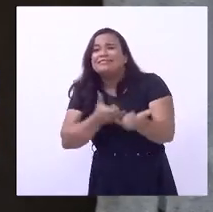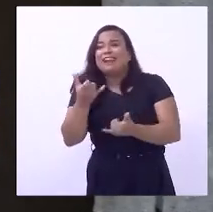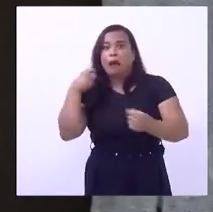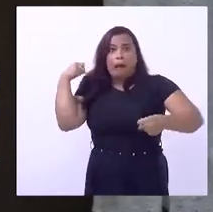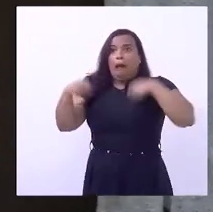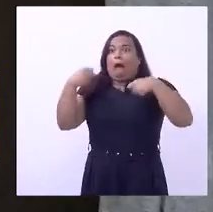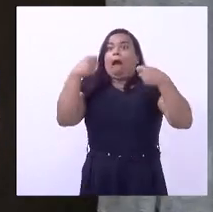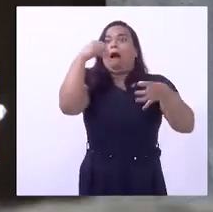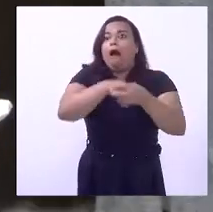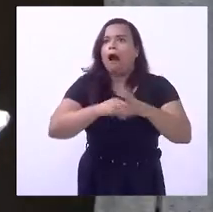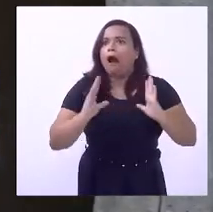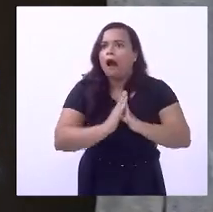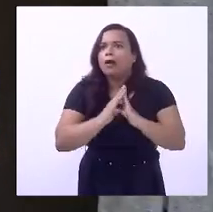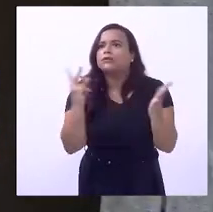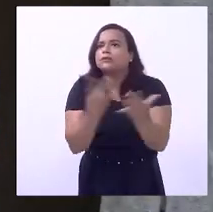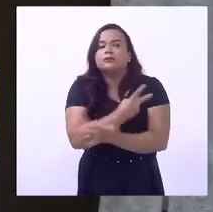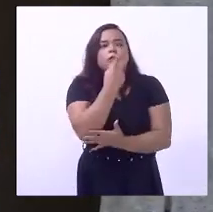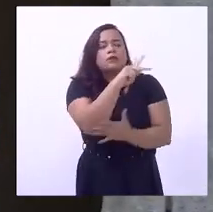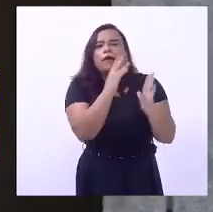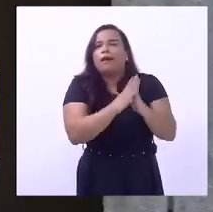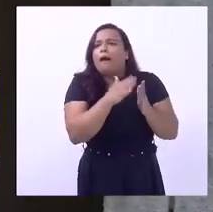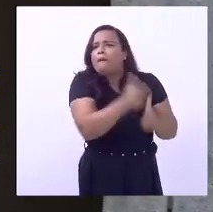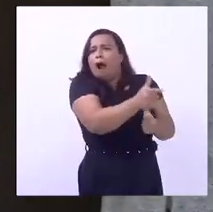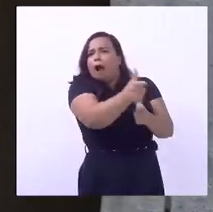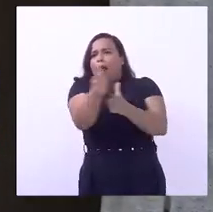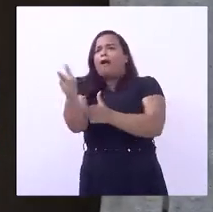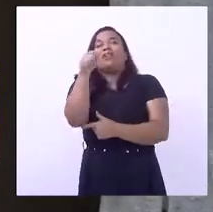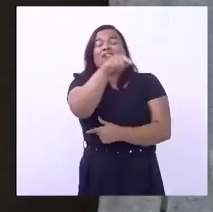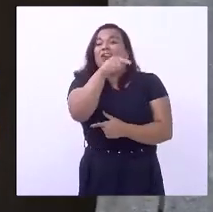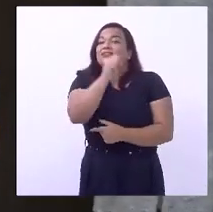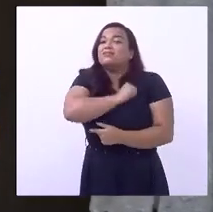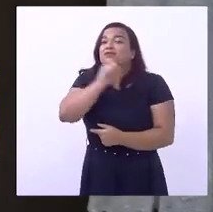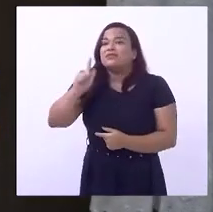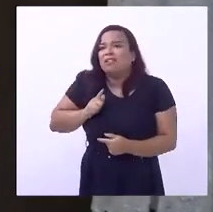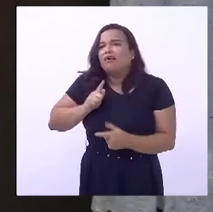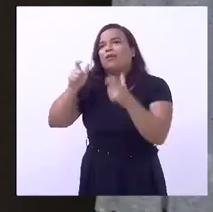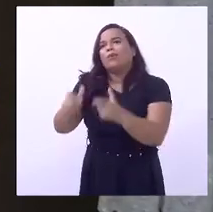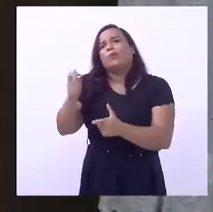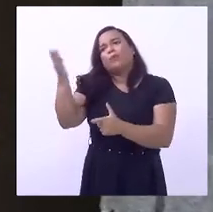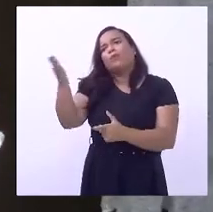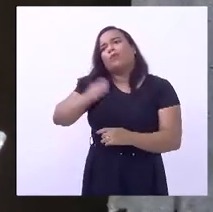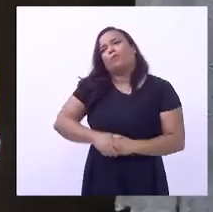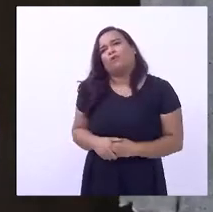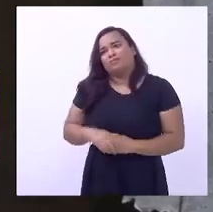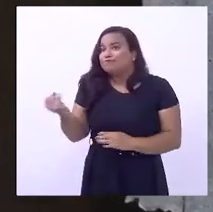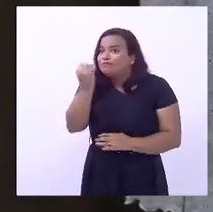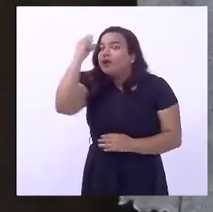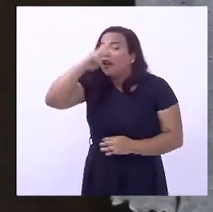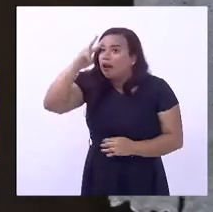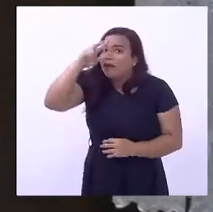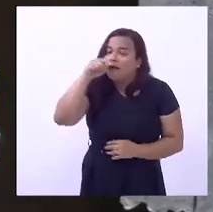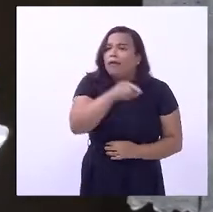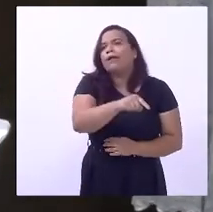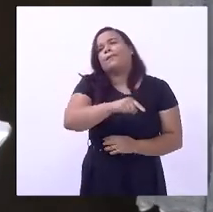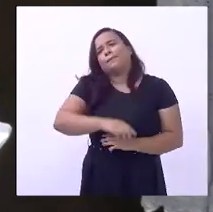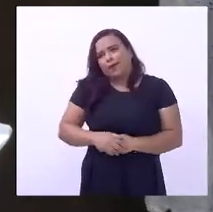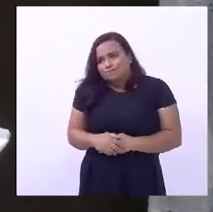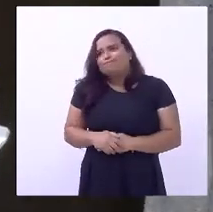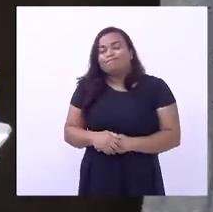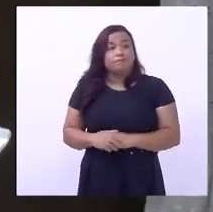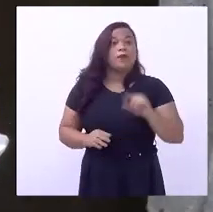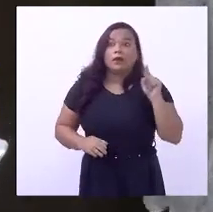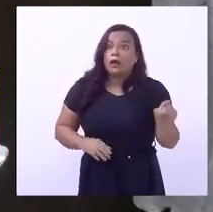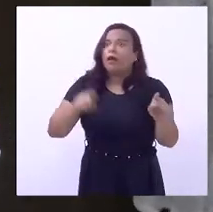foi metralhada em São Gonçalo. É importante dizer isso. Claro, essa é mais uma